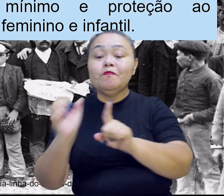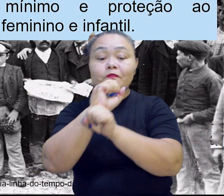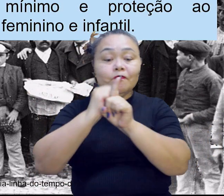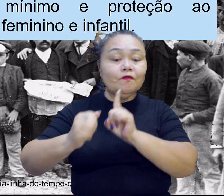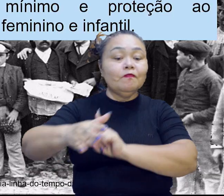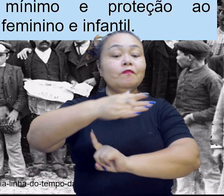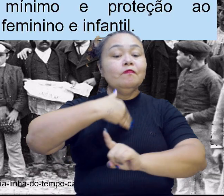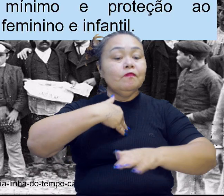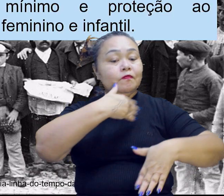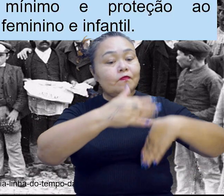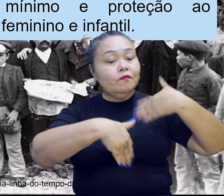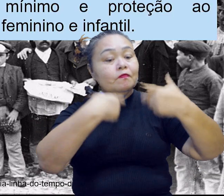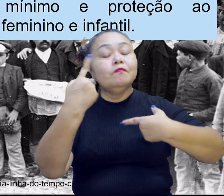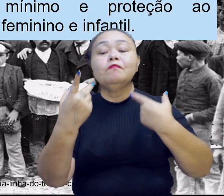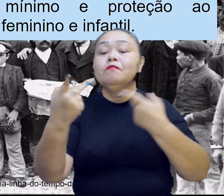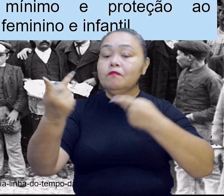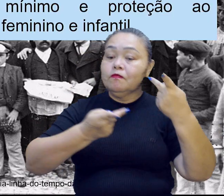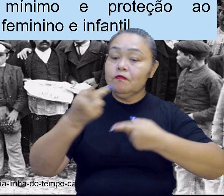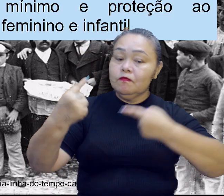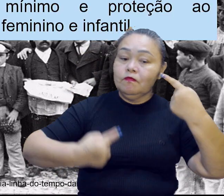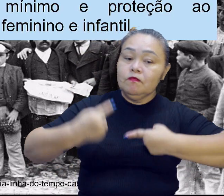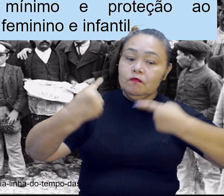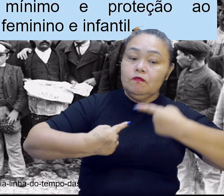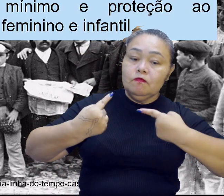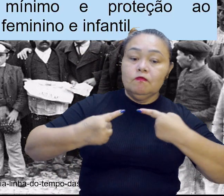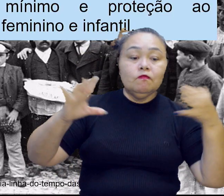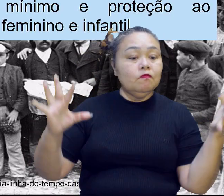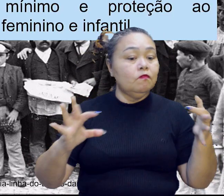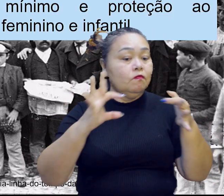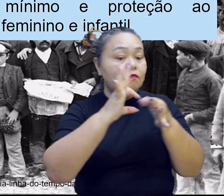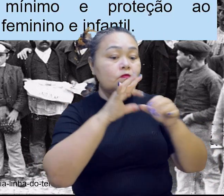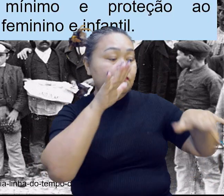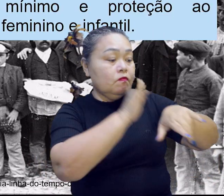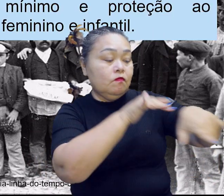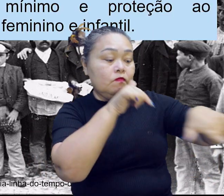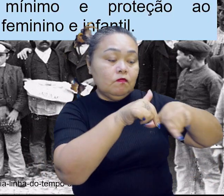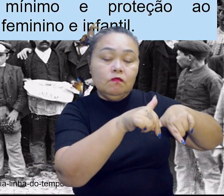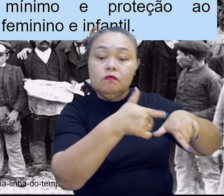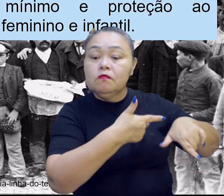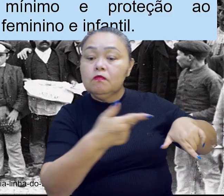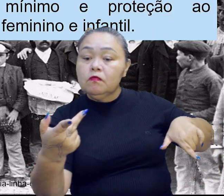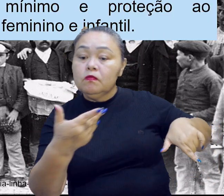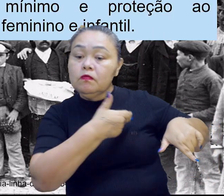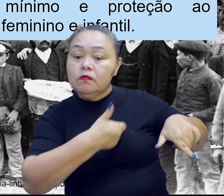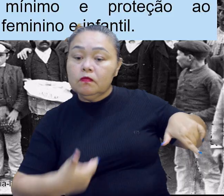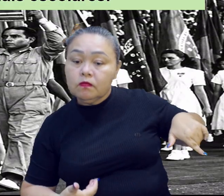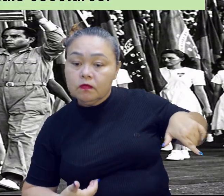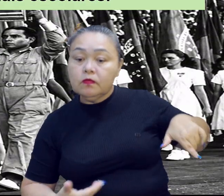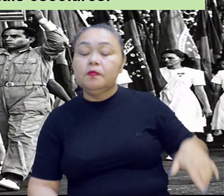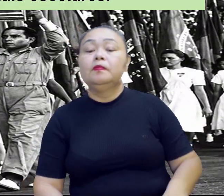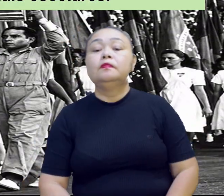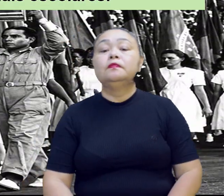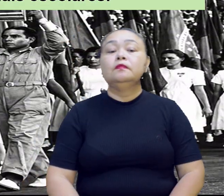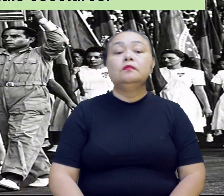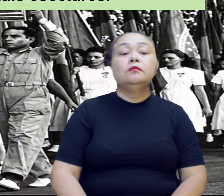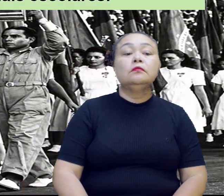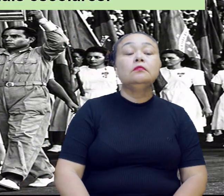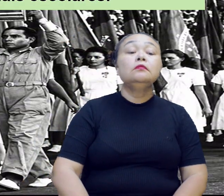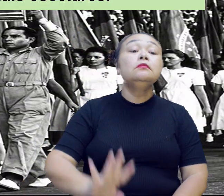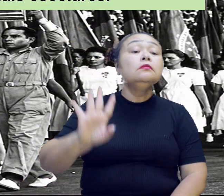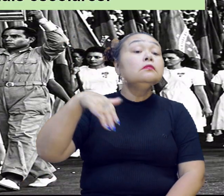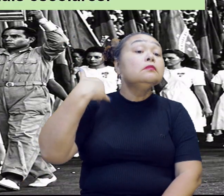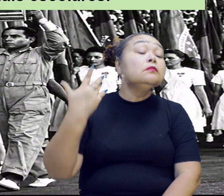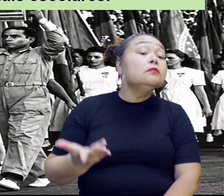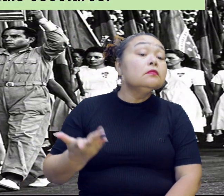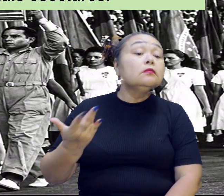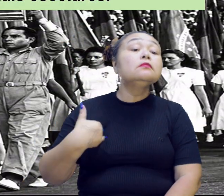fazia parte de um projeto político, fortalecer a ligação entre trabalhadores e Estado. E